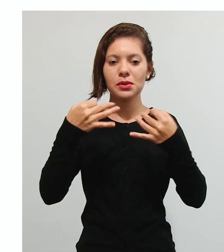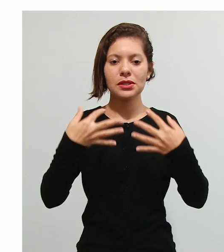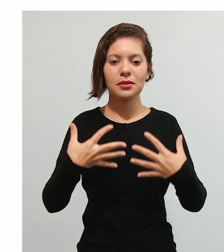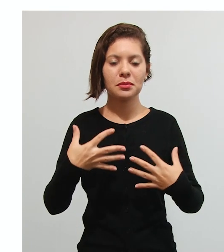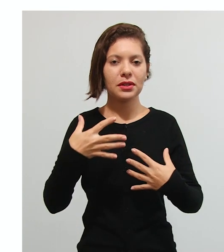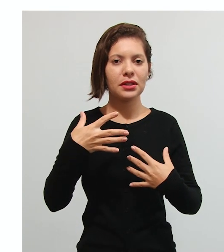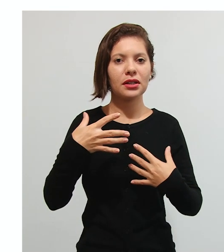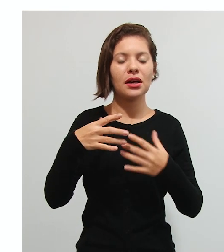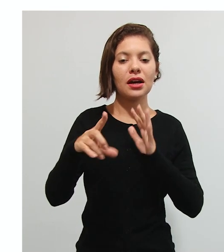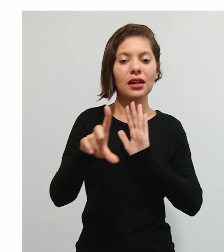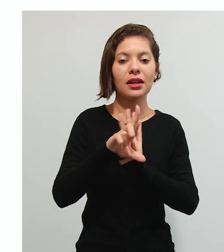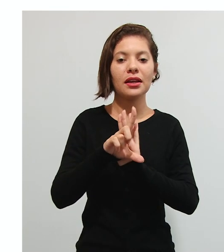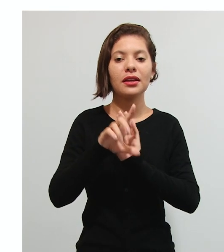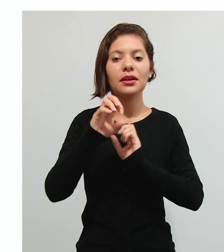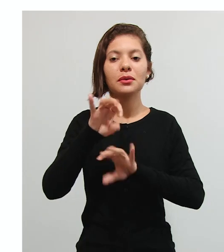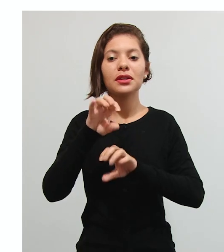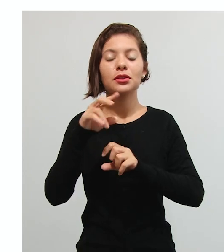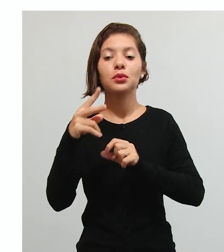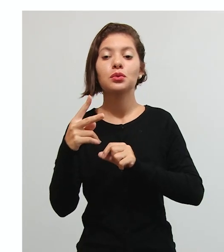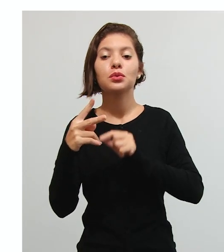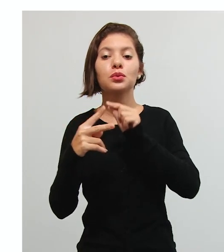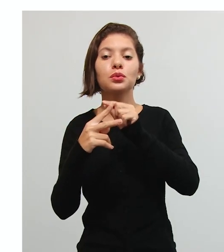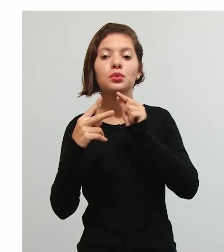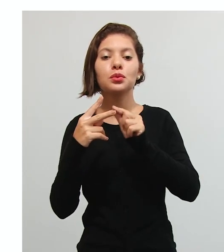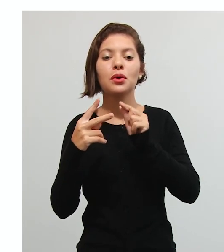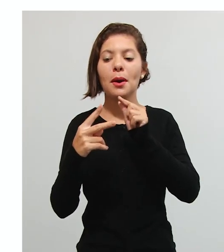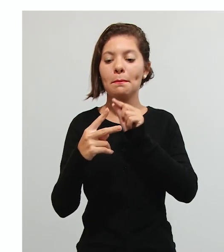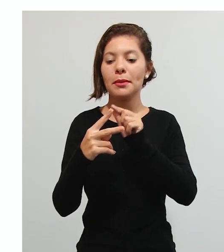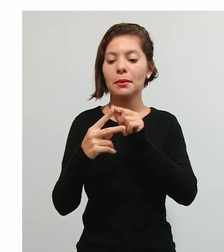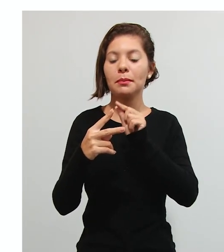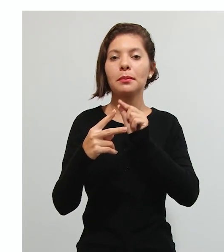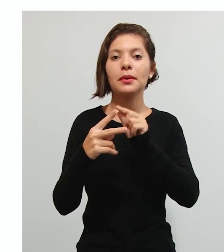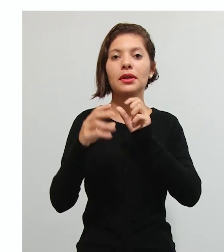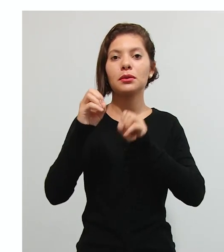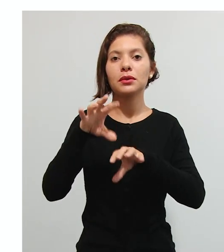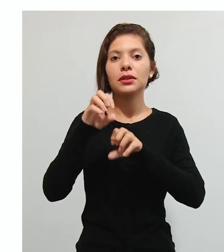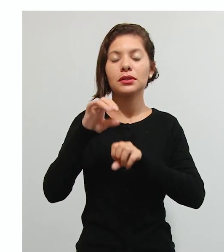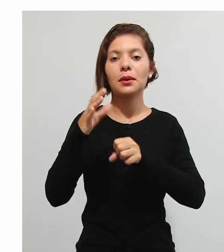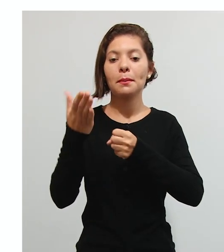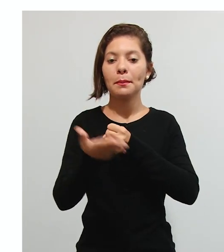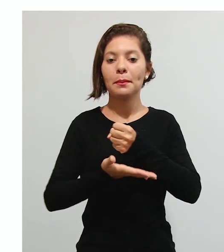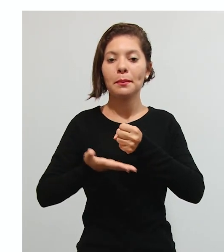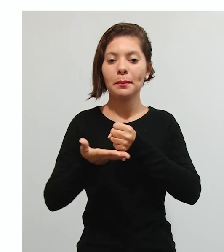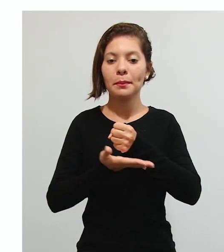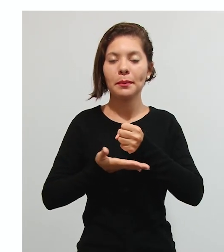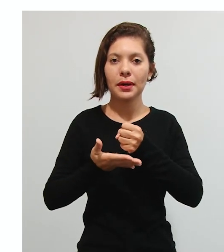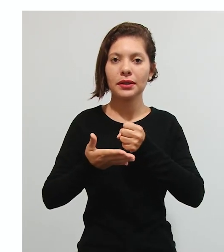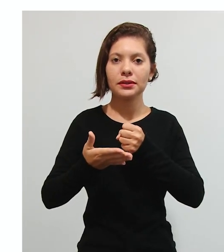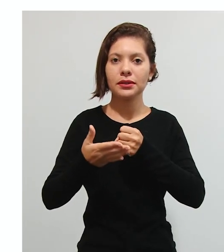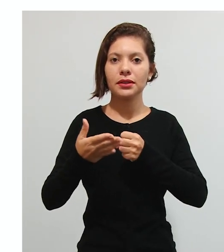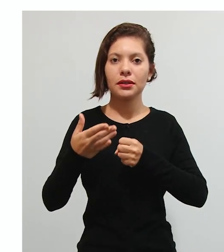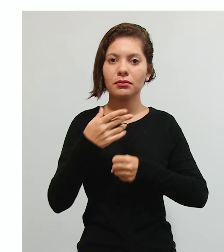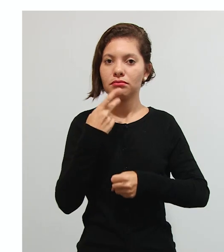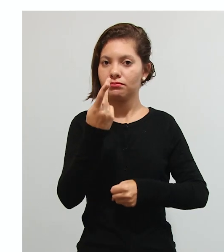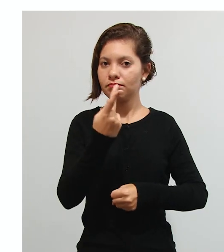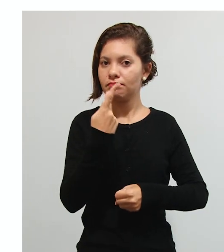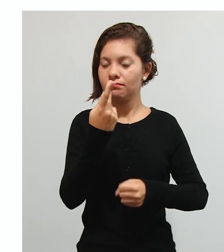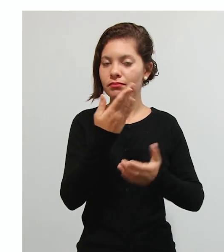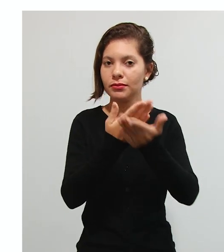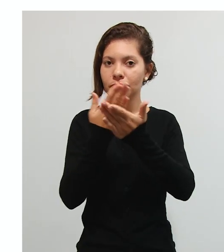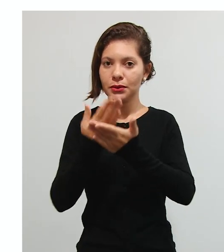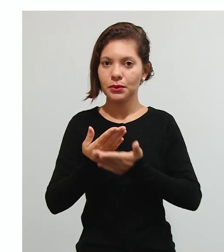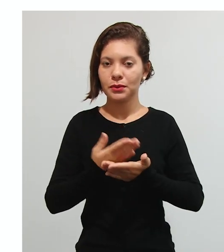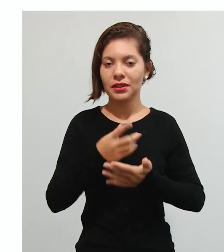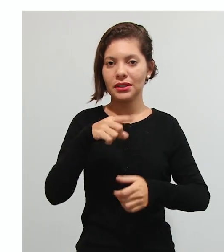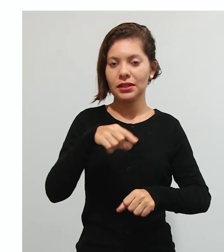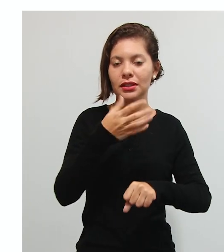que a educação ela está dividida em duas. A primeira é a educação básica, que é a que nós vamos estudar